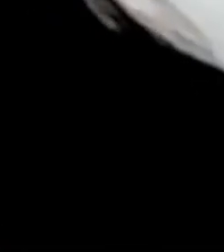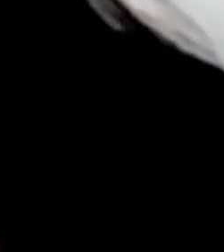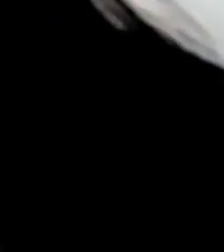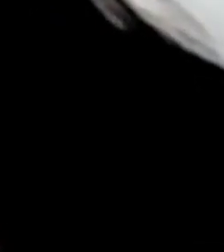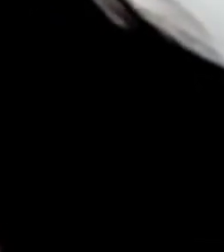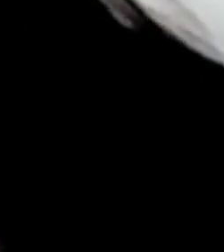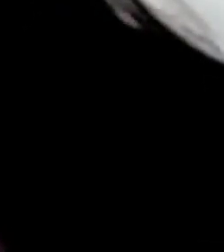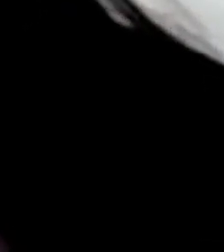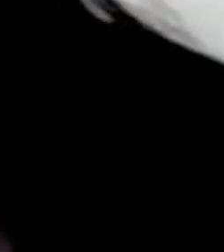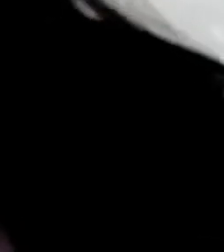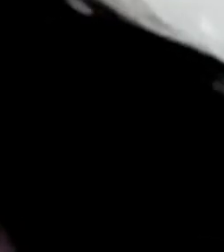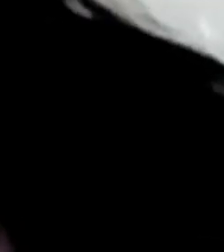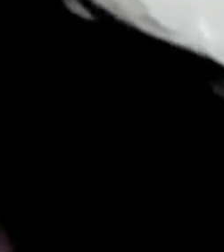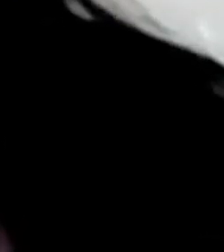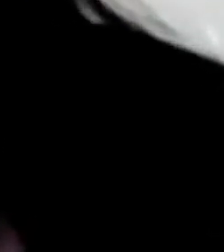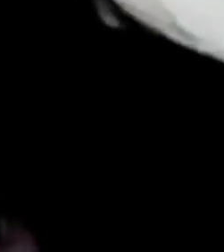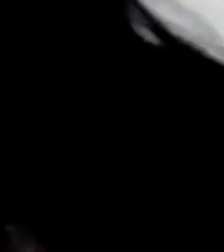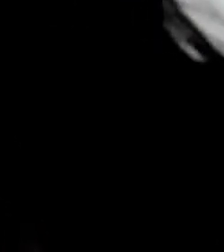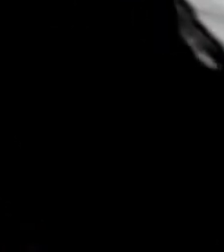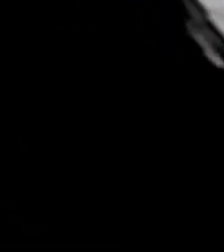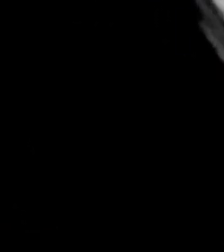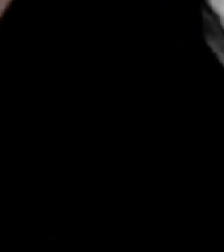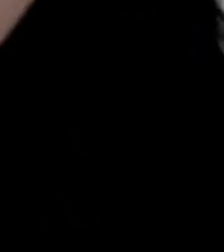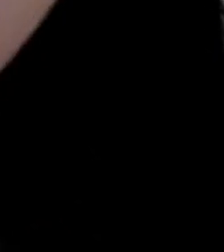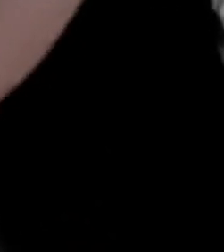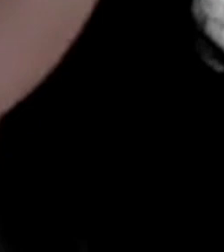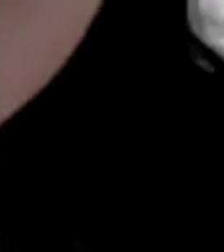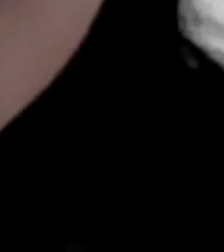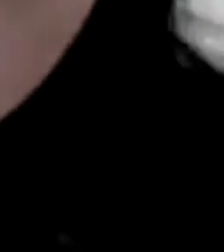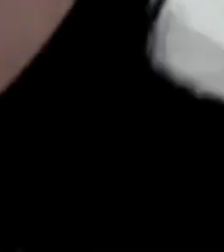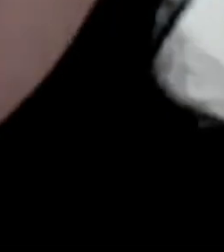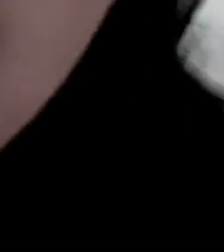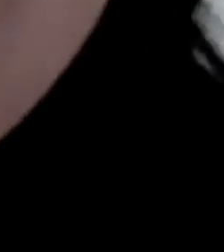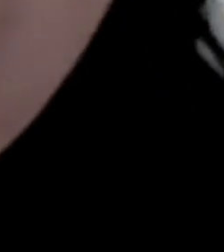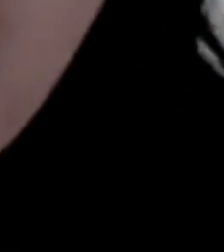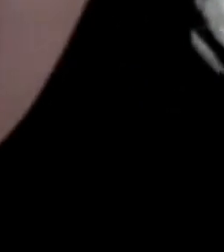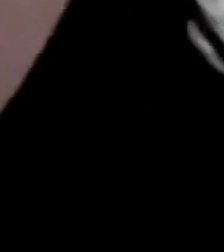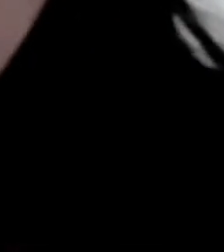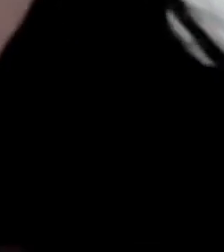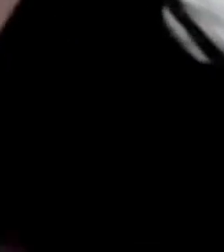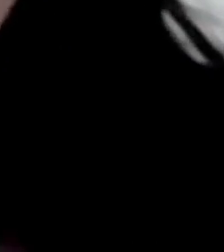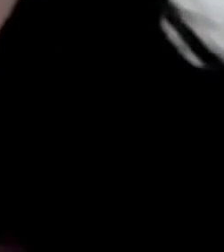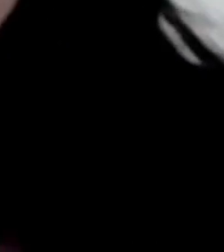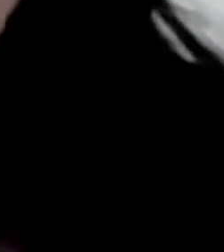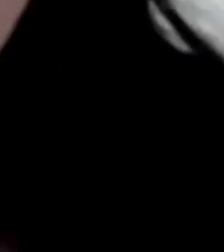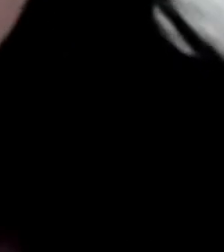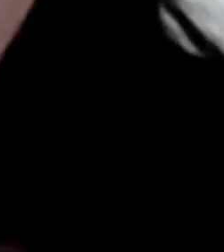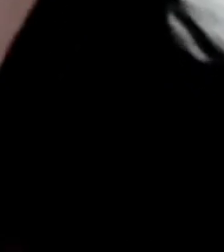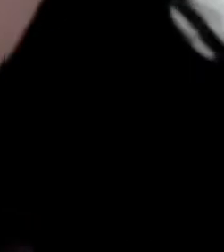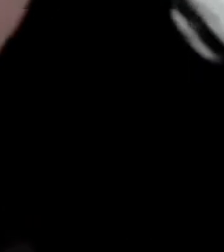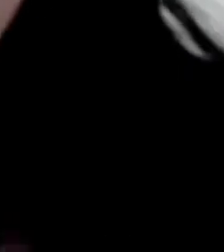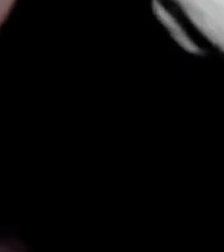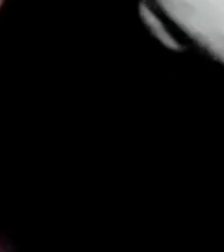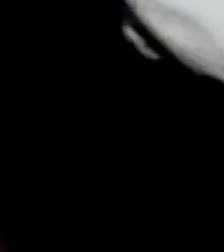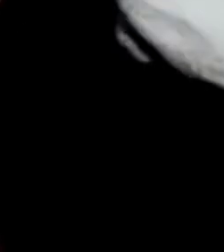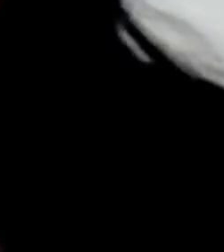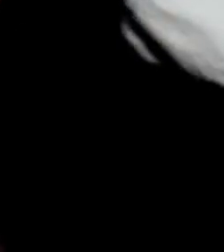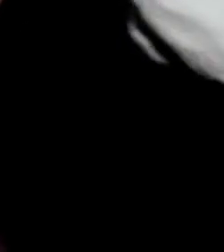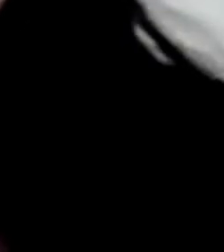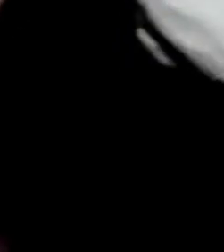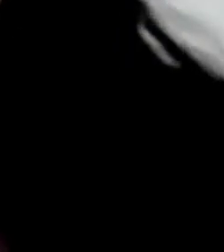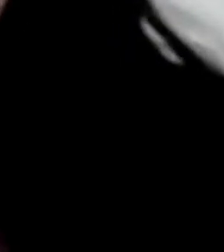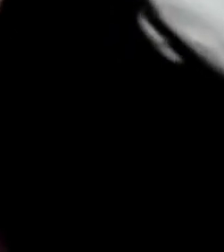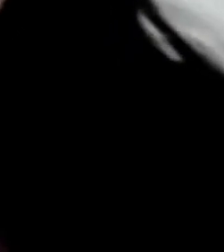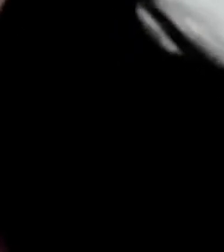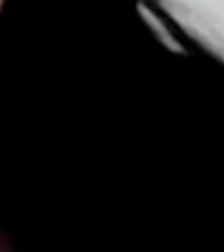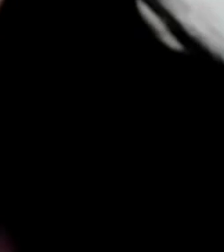com a Unicamp, que foi possível ser realizada. Foi no município de Sumaré, mas é uma comunidade grande, de 10 mil pessoas, que eu